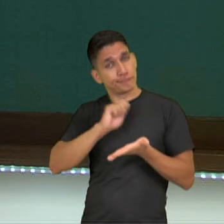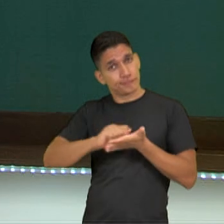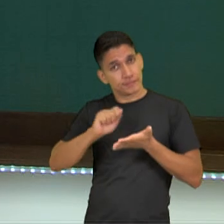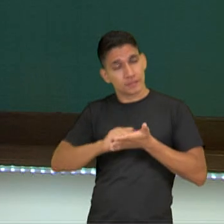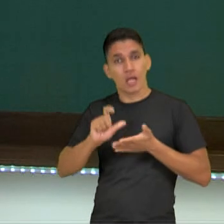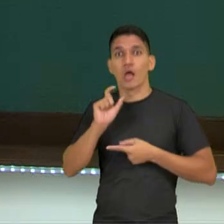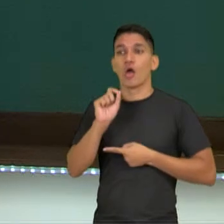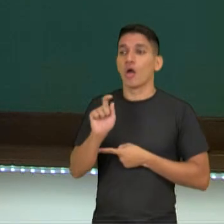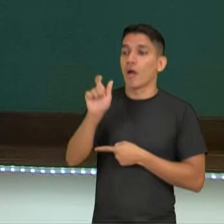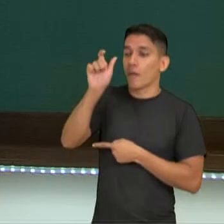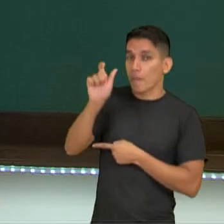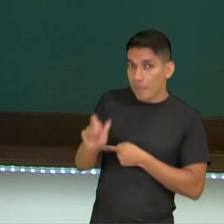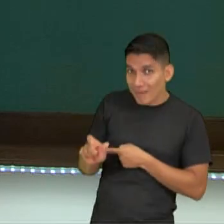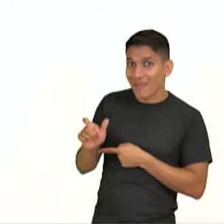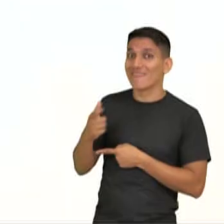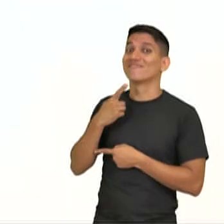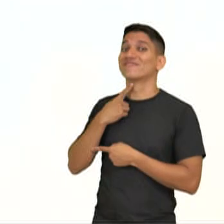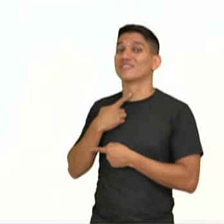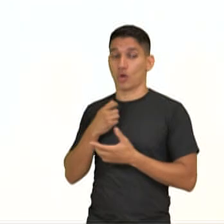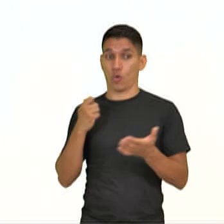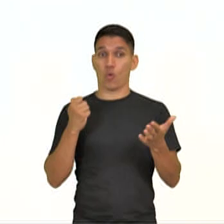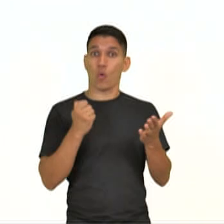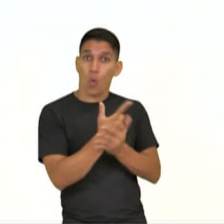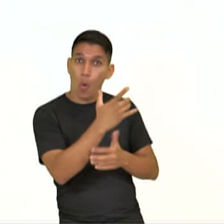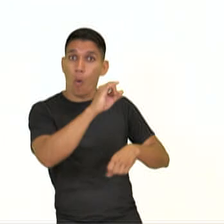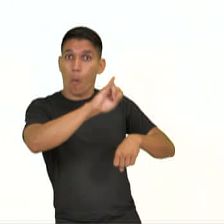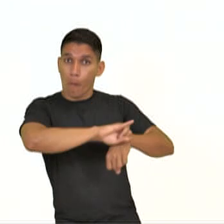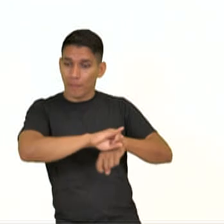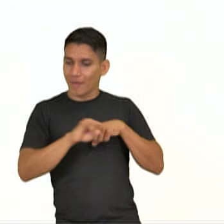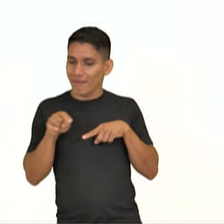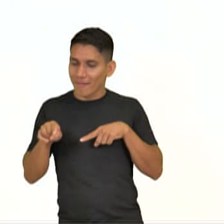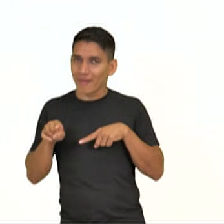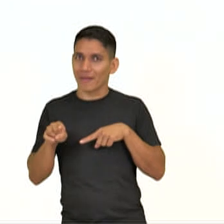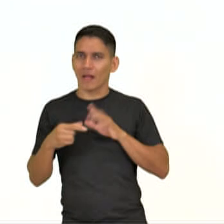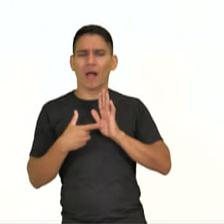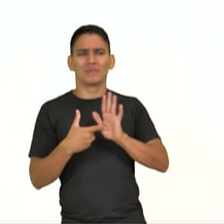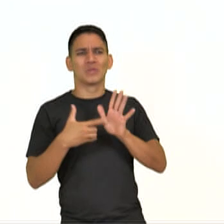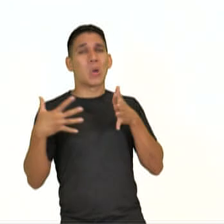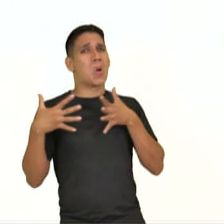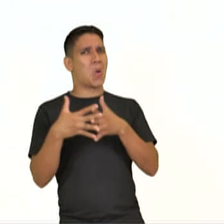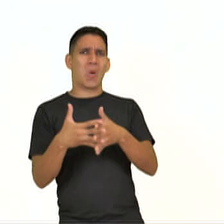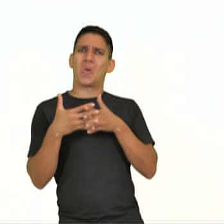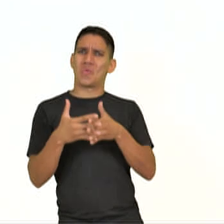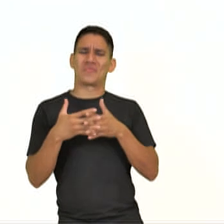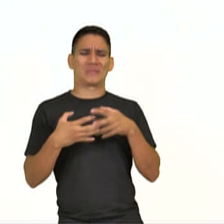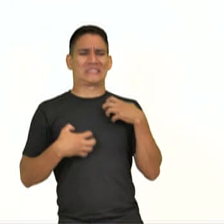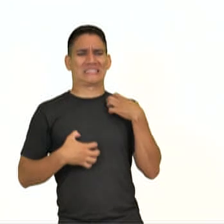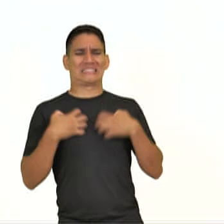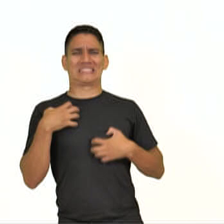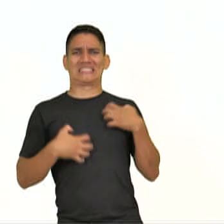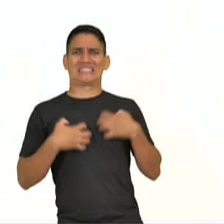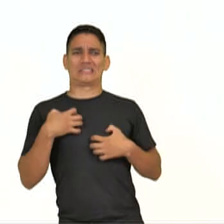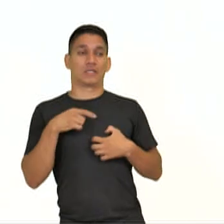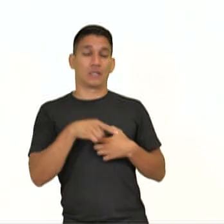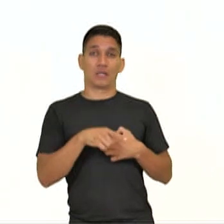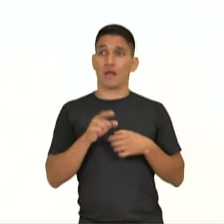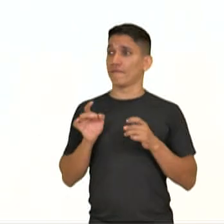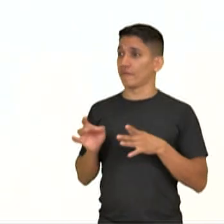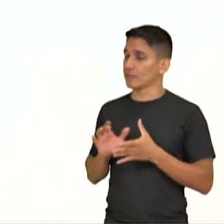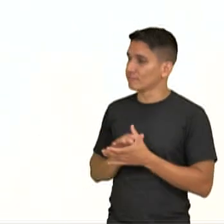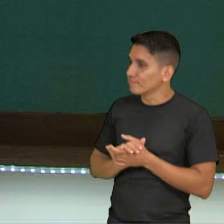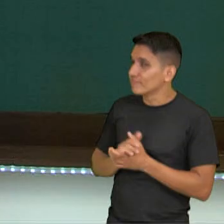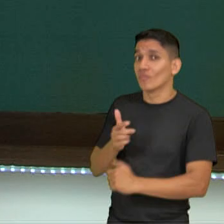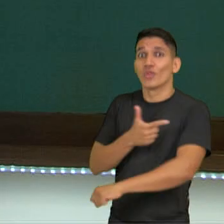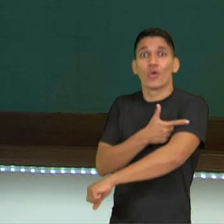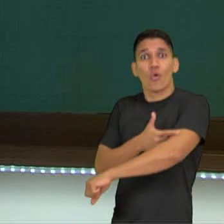que o homem que deseja comprar o objeto apresenta-se confuso e irritado, né? O vendedor é